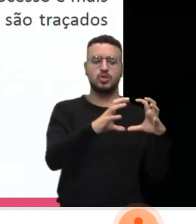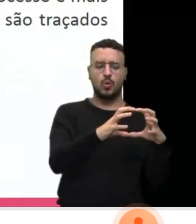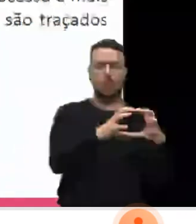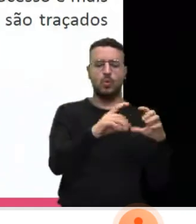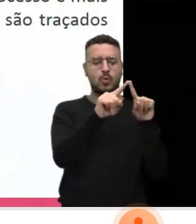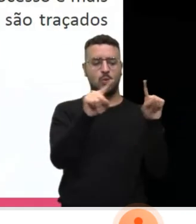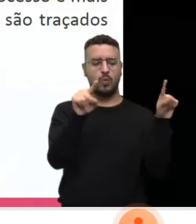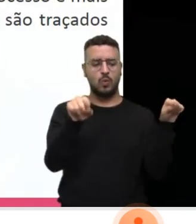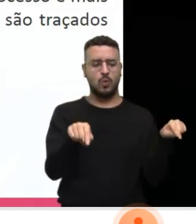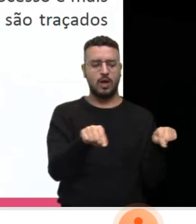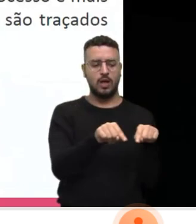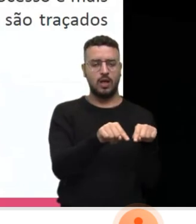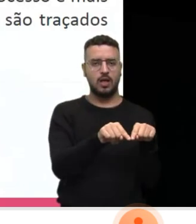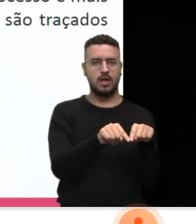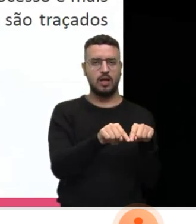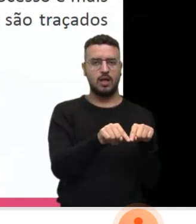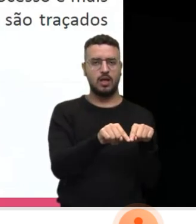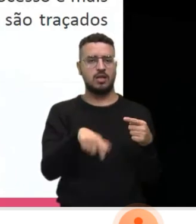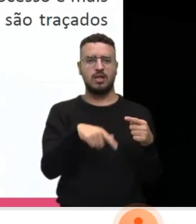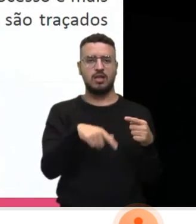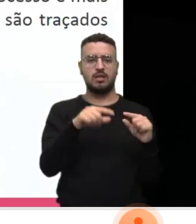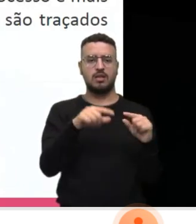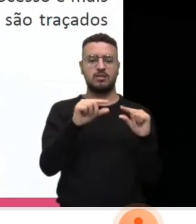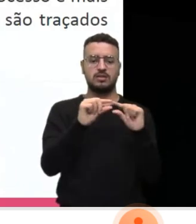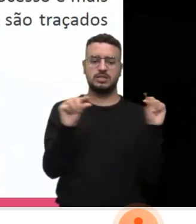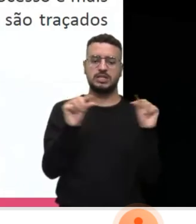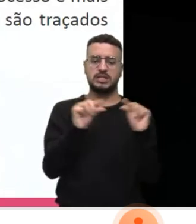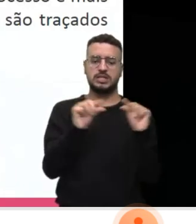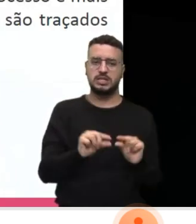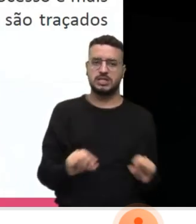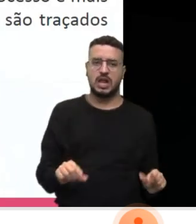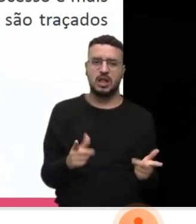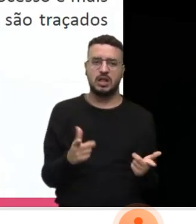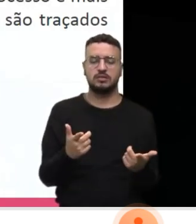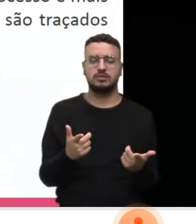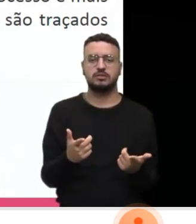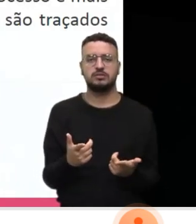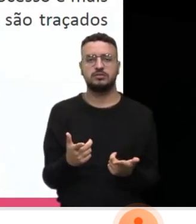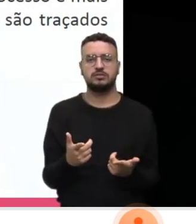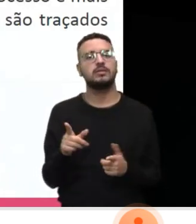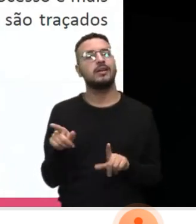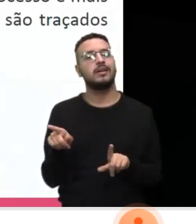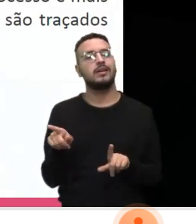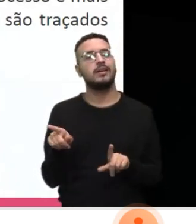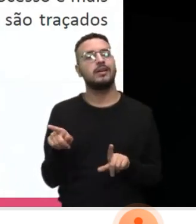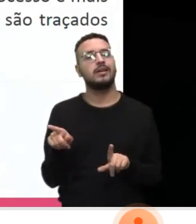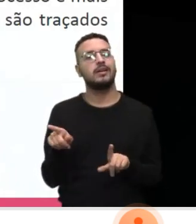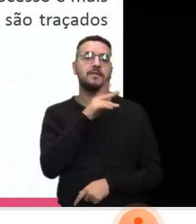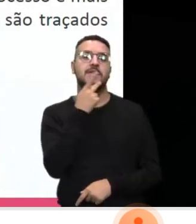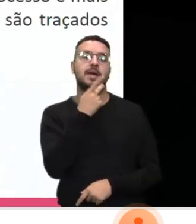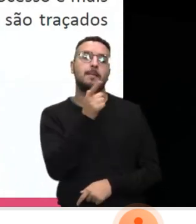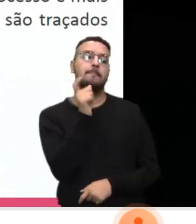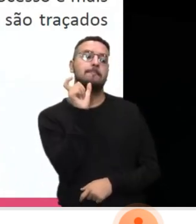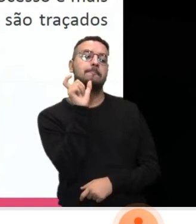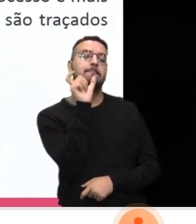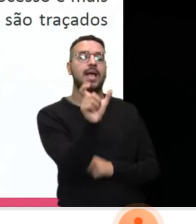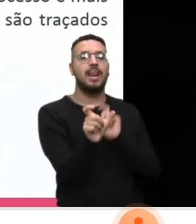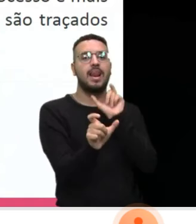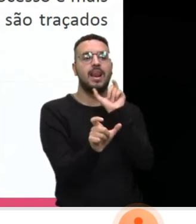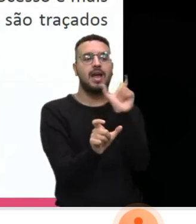quadrado, listrado, entre outros, está também descrevendo, né? Mas agora na língua,